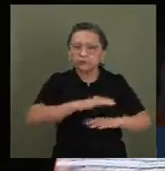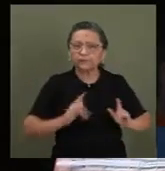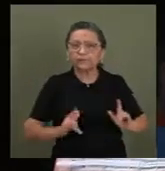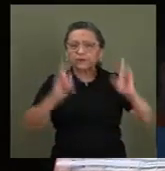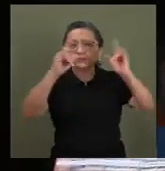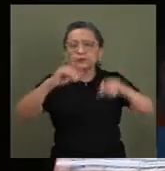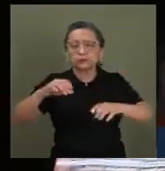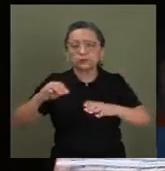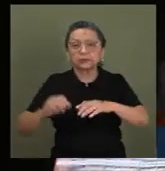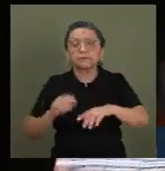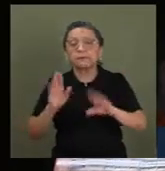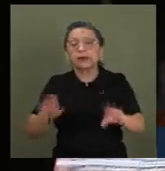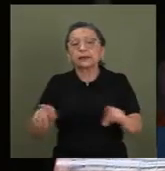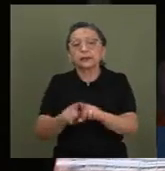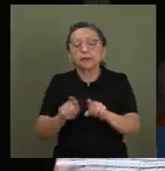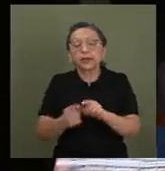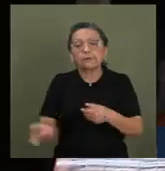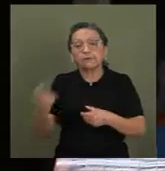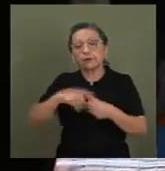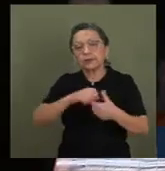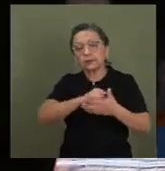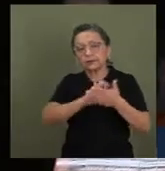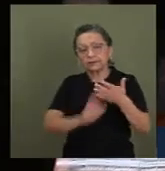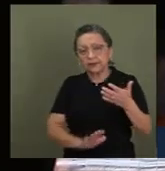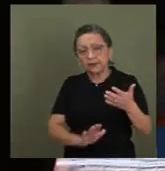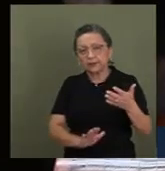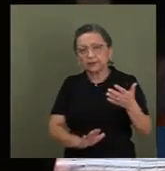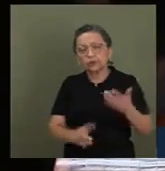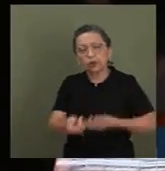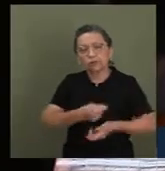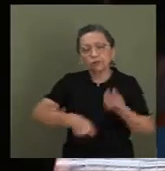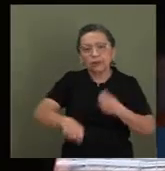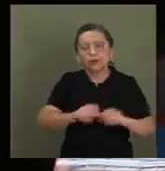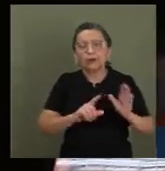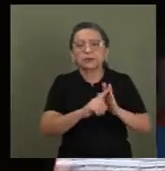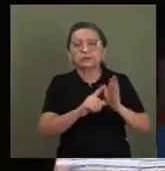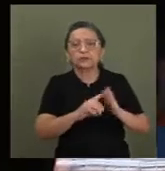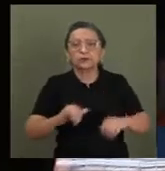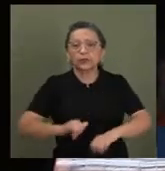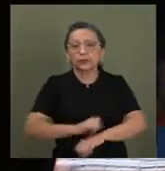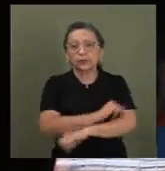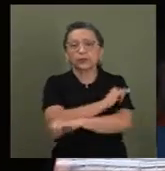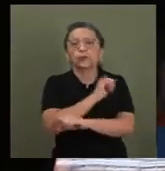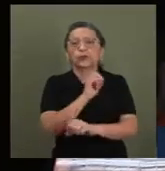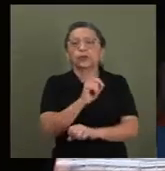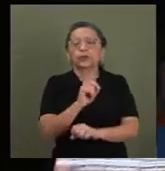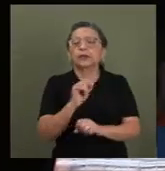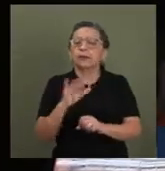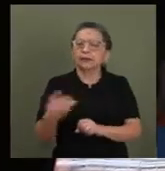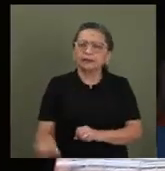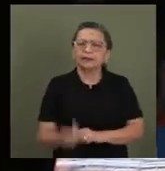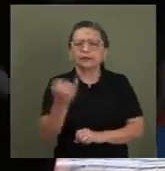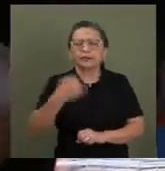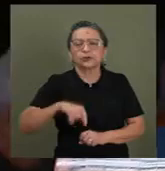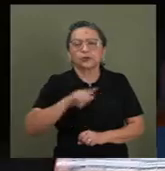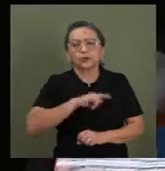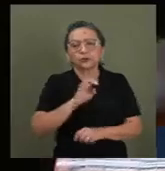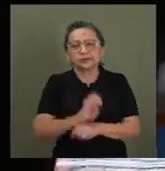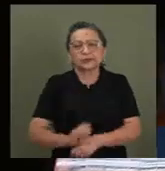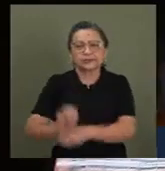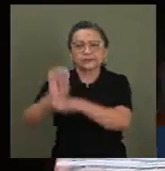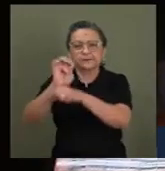mas também a retomada da atividade comercial do aeroporto, que é fundamental no nosso